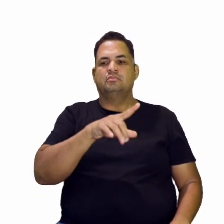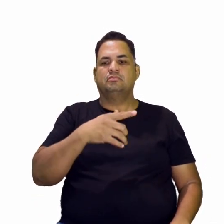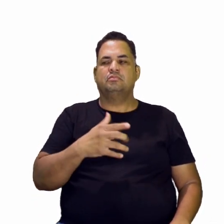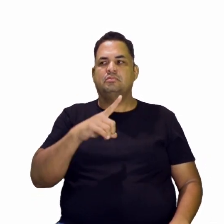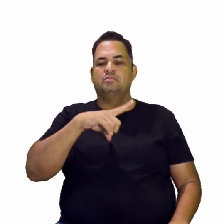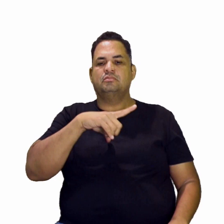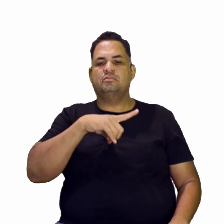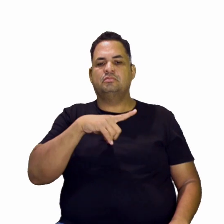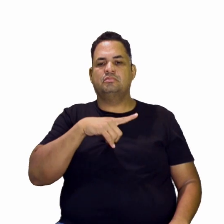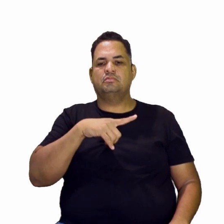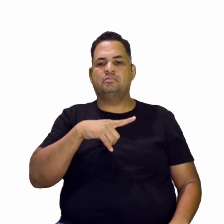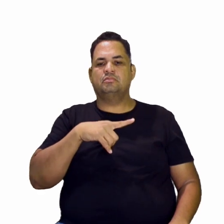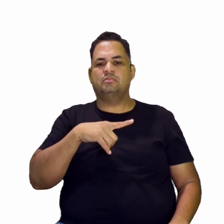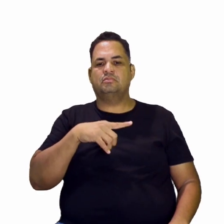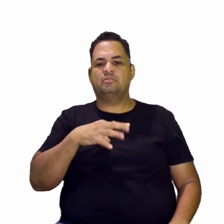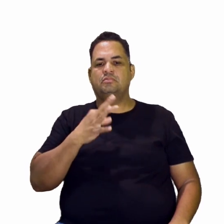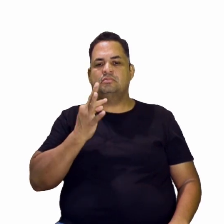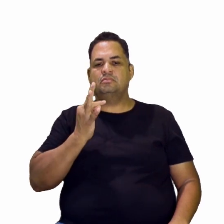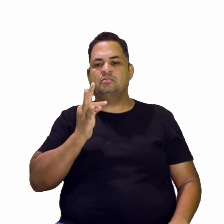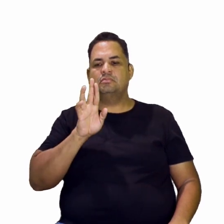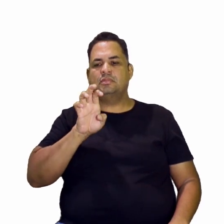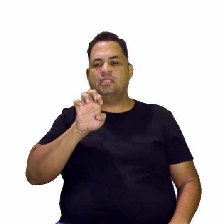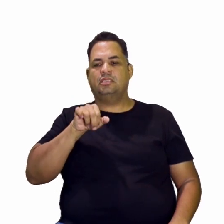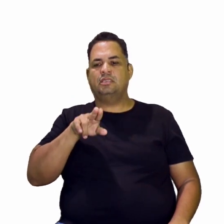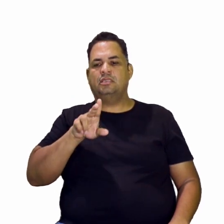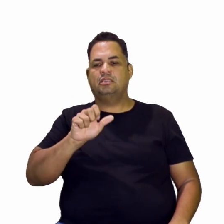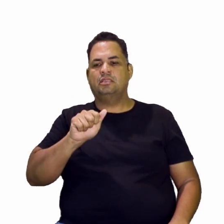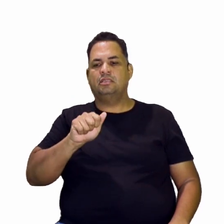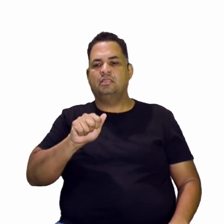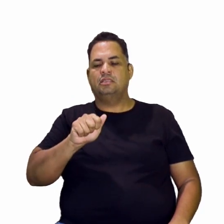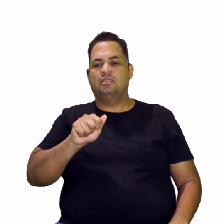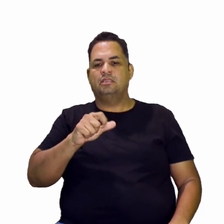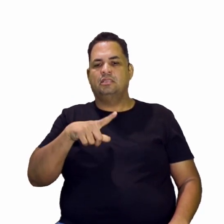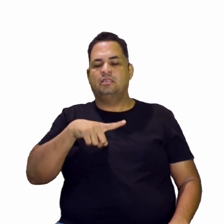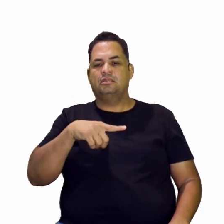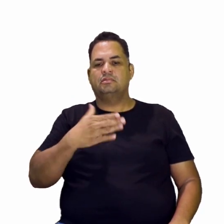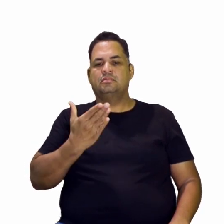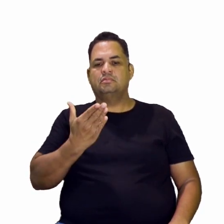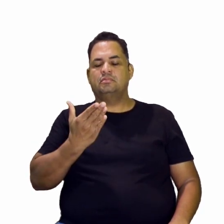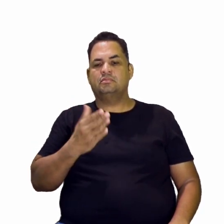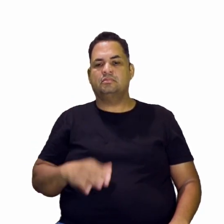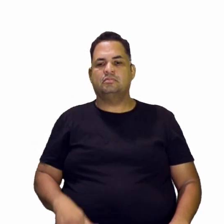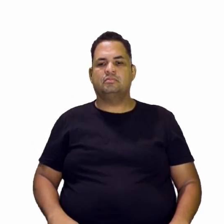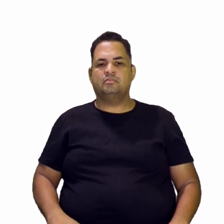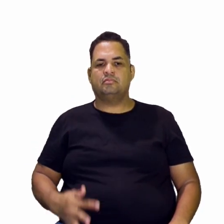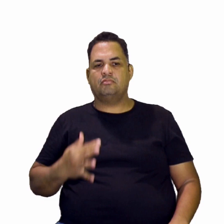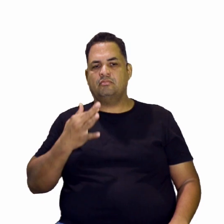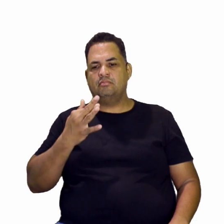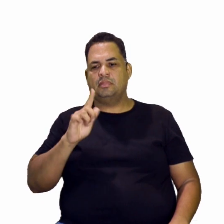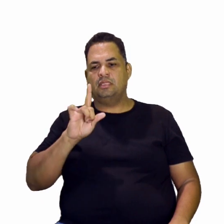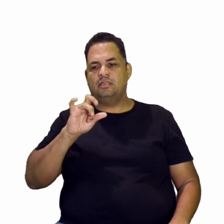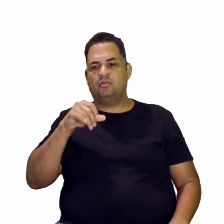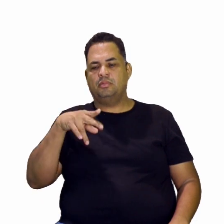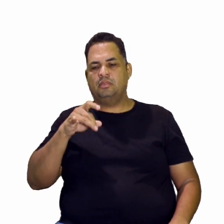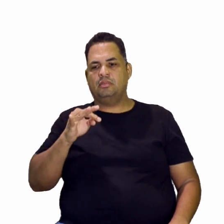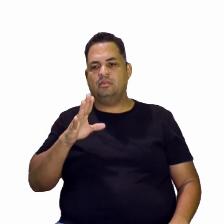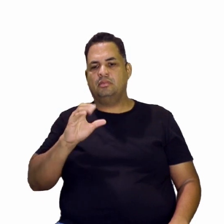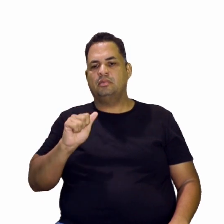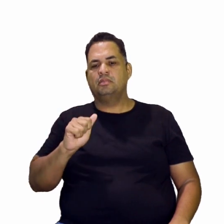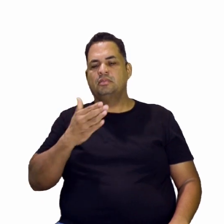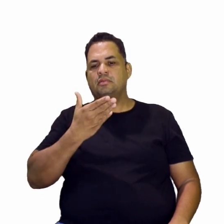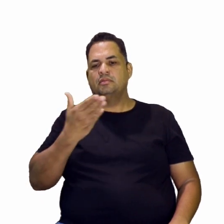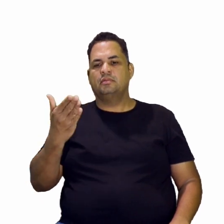vai ter uma tênia, né? A tênia é um plateuminto, né?